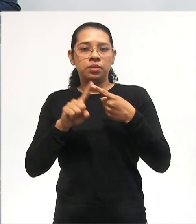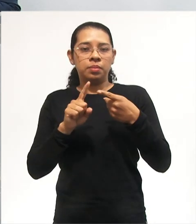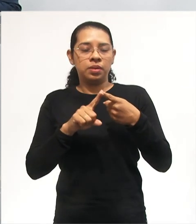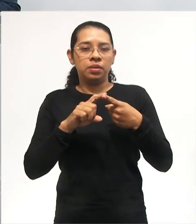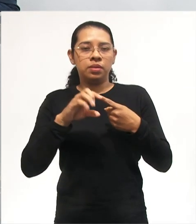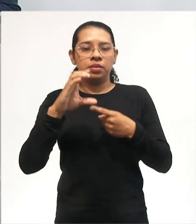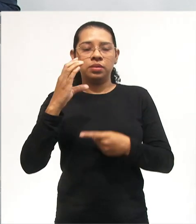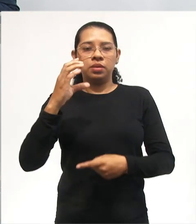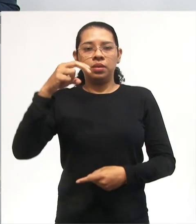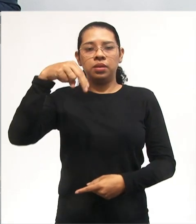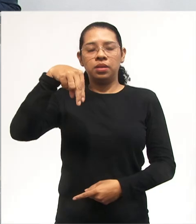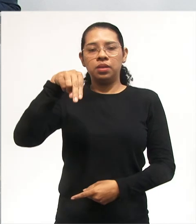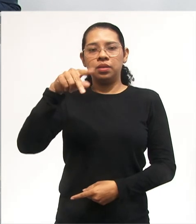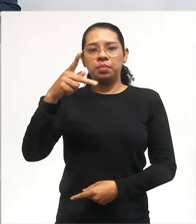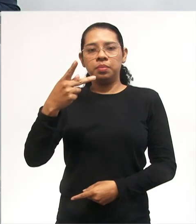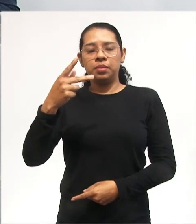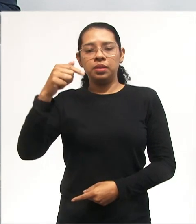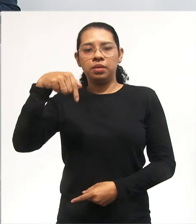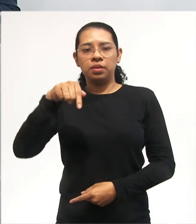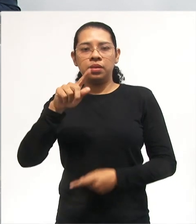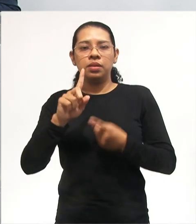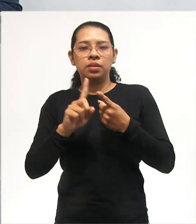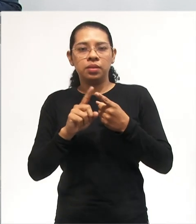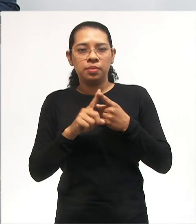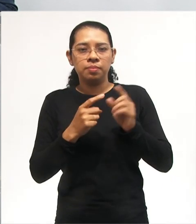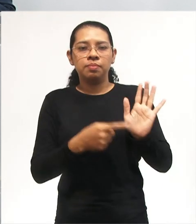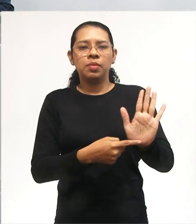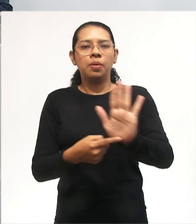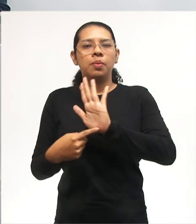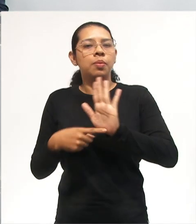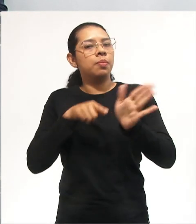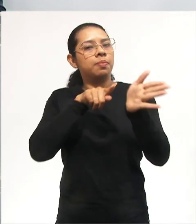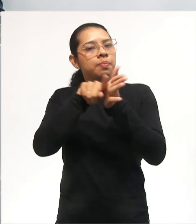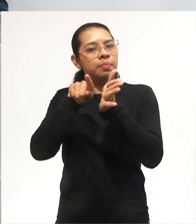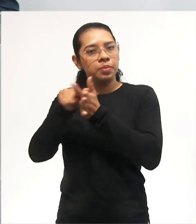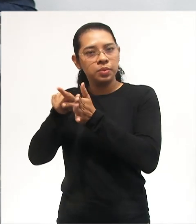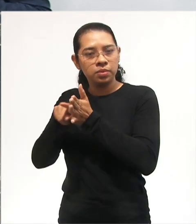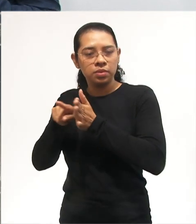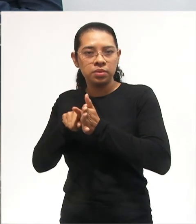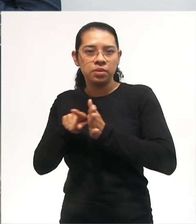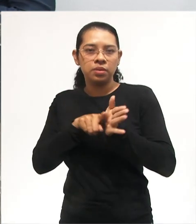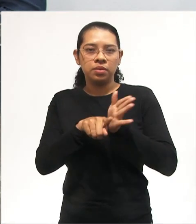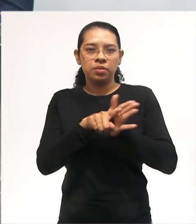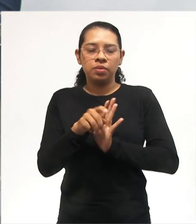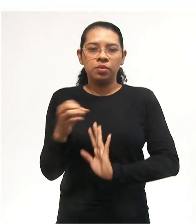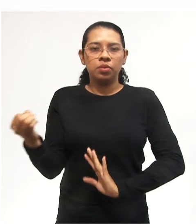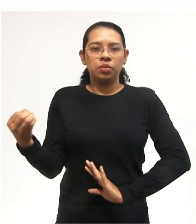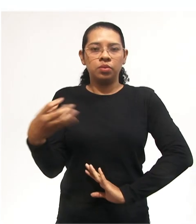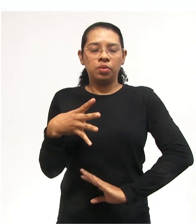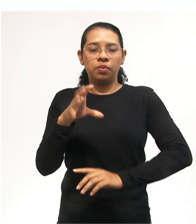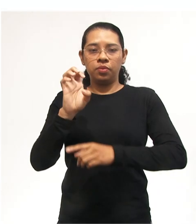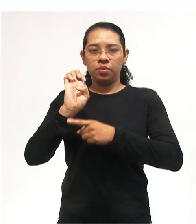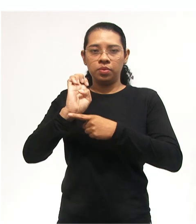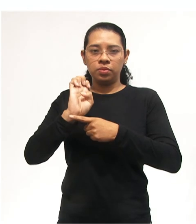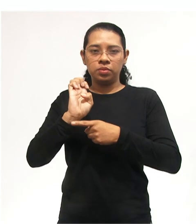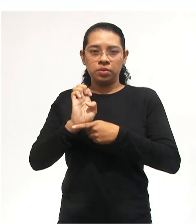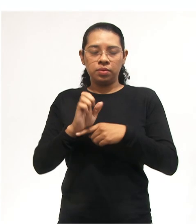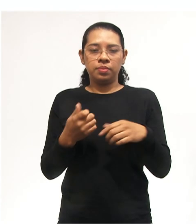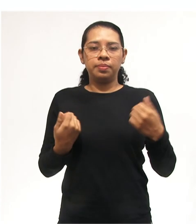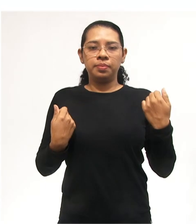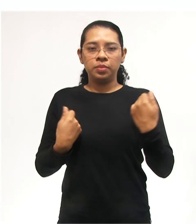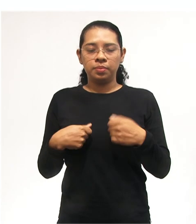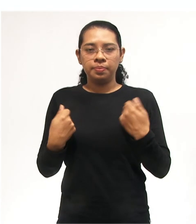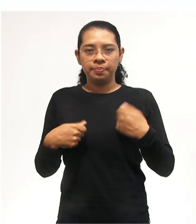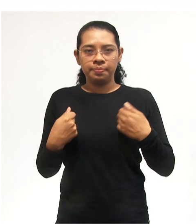pesquisadores, né, que vão fazer frente a essa demanda de atividades de inovação que o Estado precisa, ok?